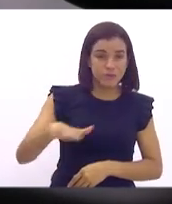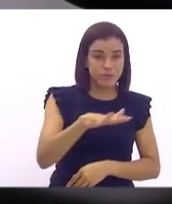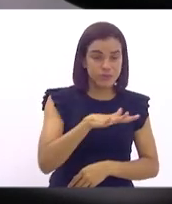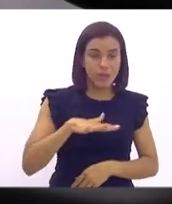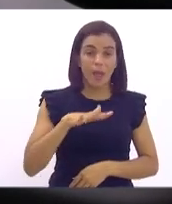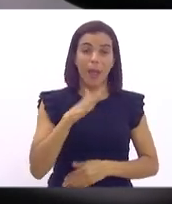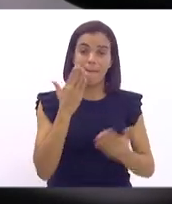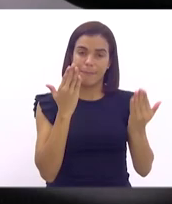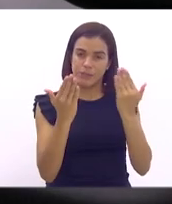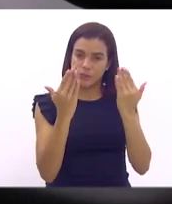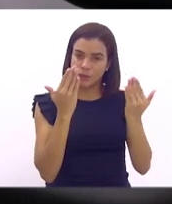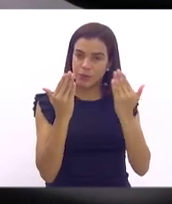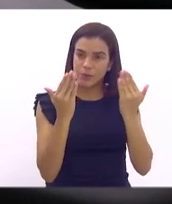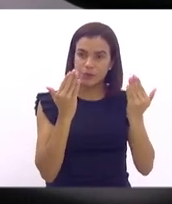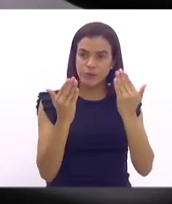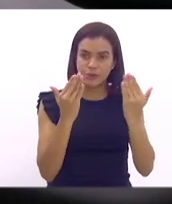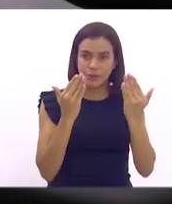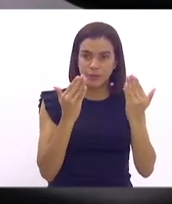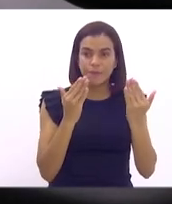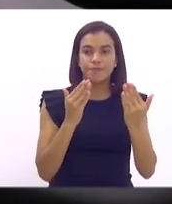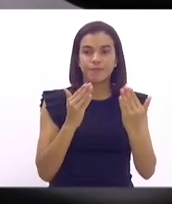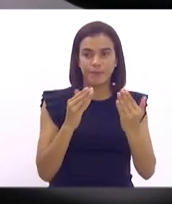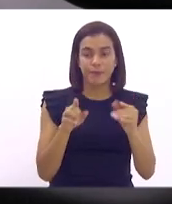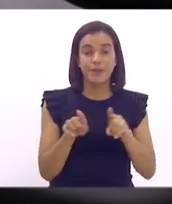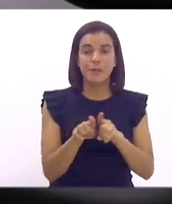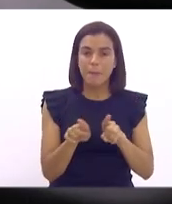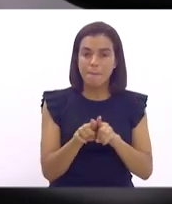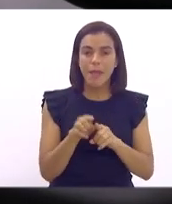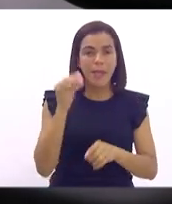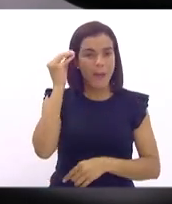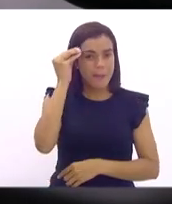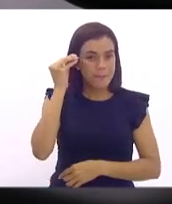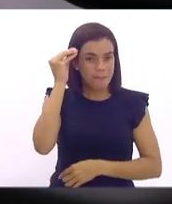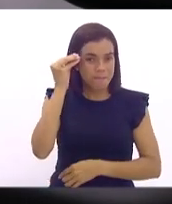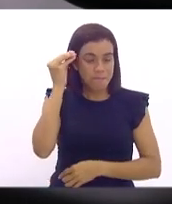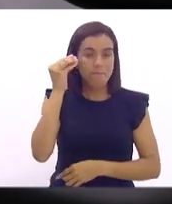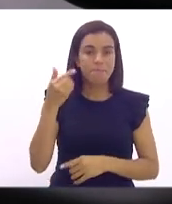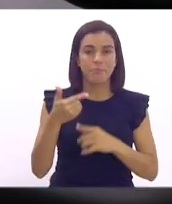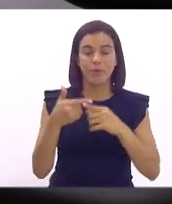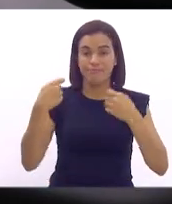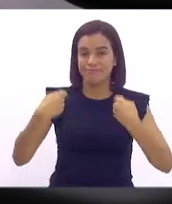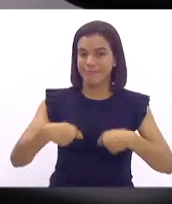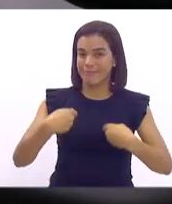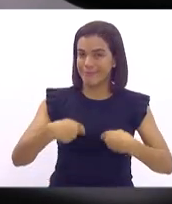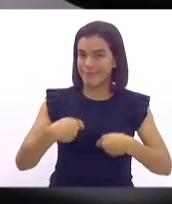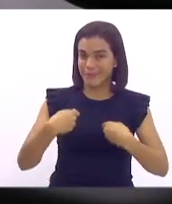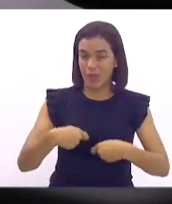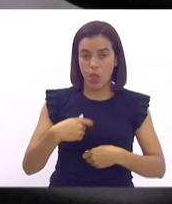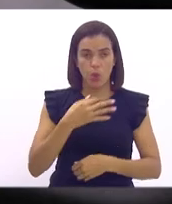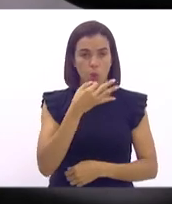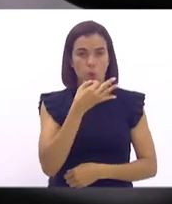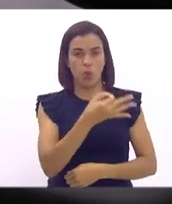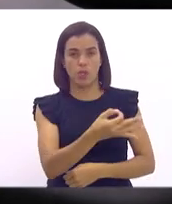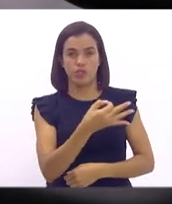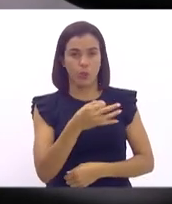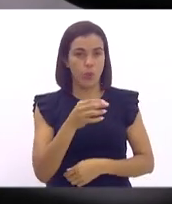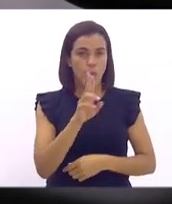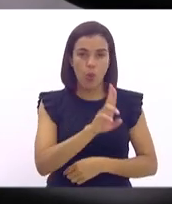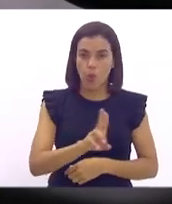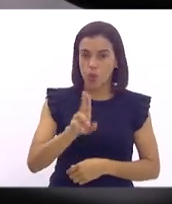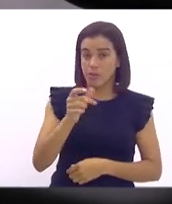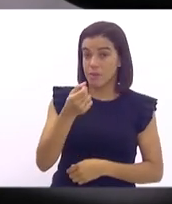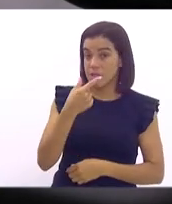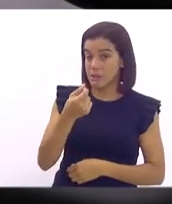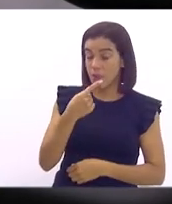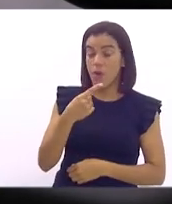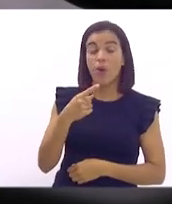aí a psicologia, muitas vezes a psiquiatria, porque é necessário, não critico o uso de medicação, eu critico